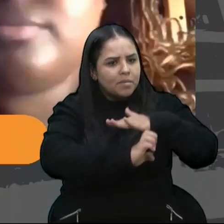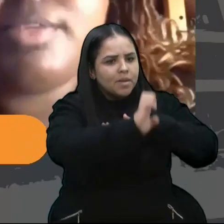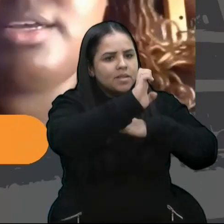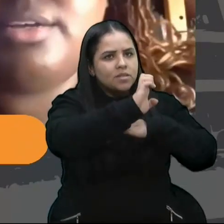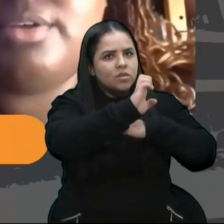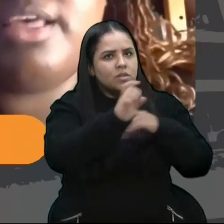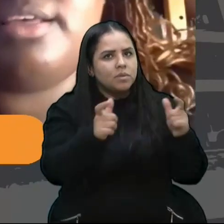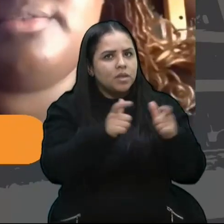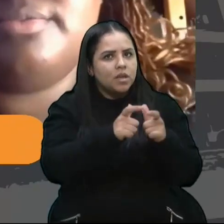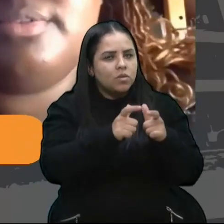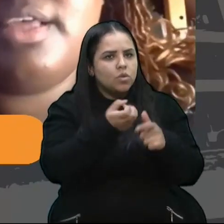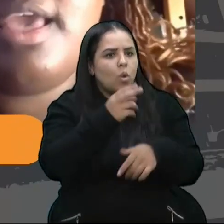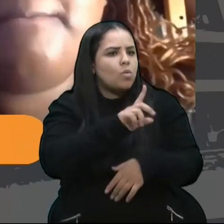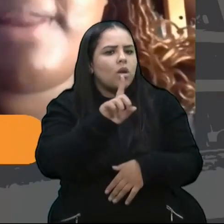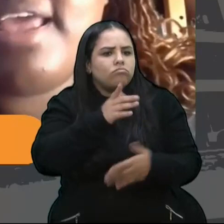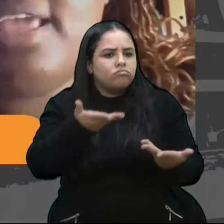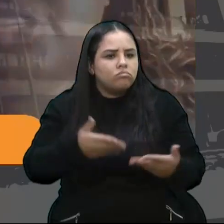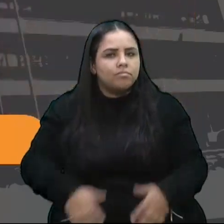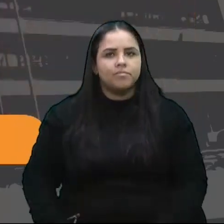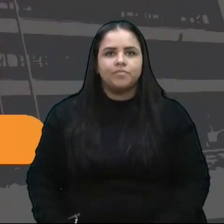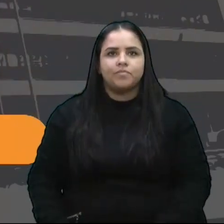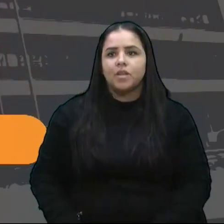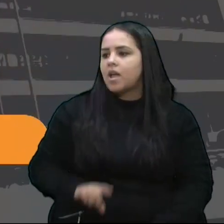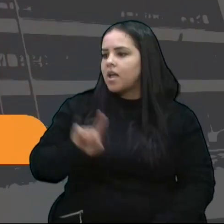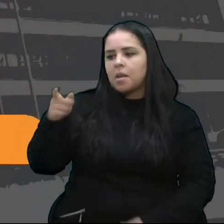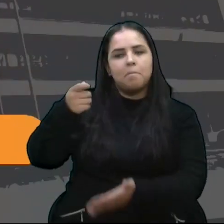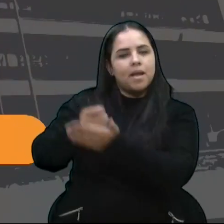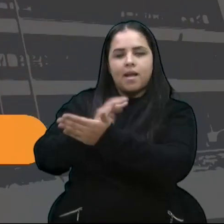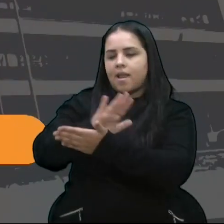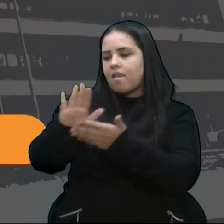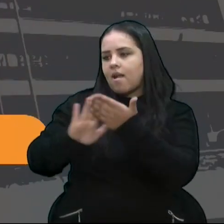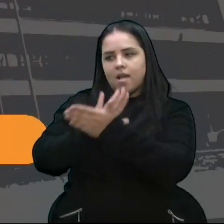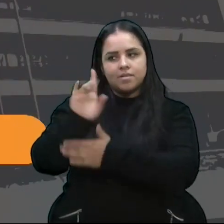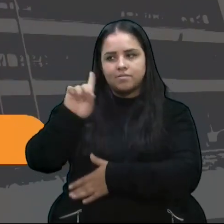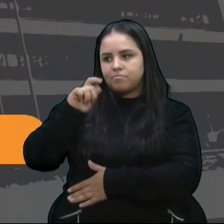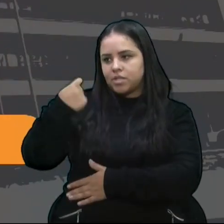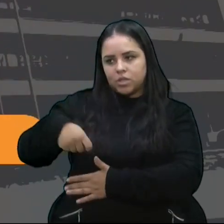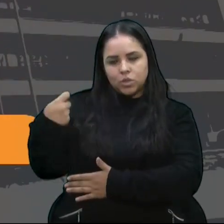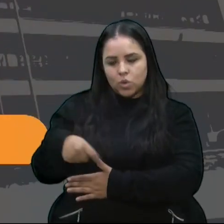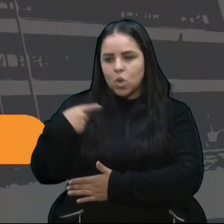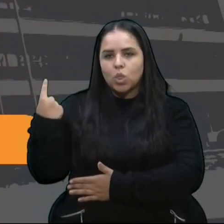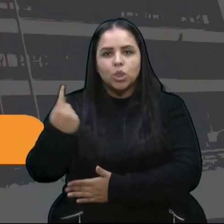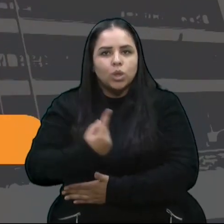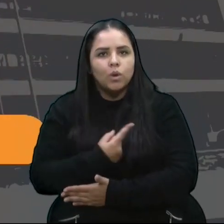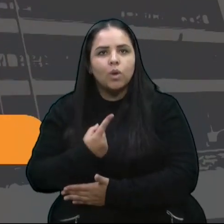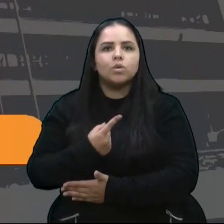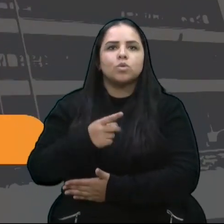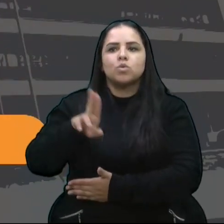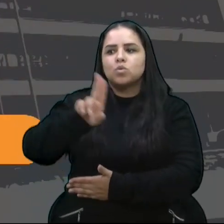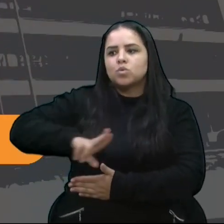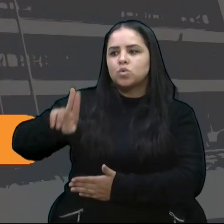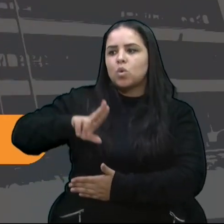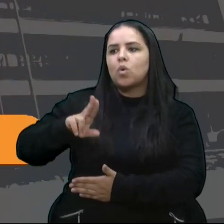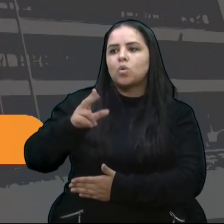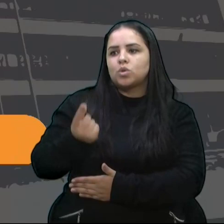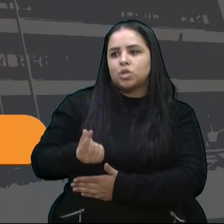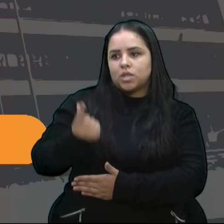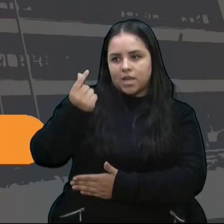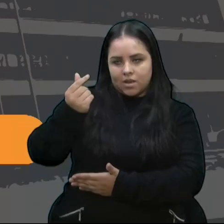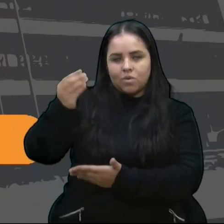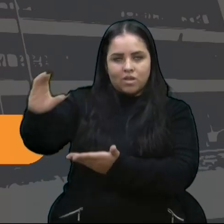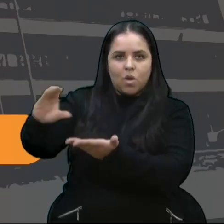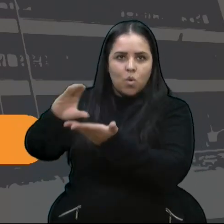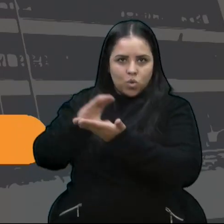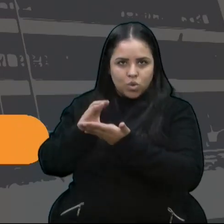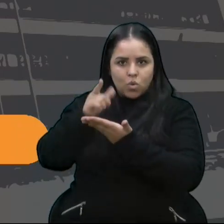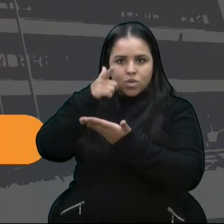pequenos empreendedores? Para eles não teve custo nenhum. A gente, através dessa vaquinha, a gente conseguiu os recursos